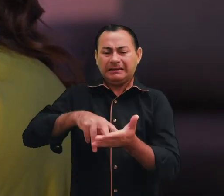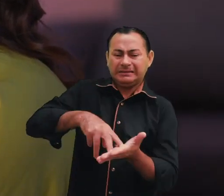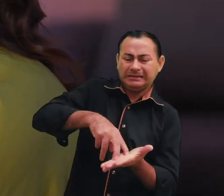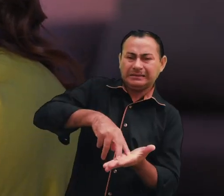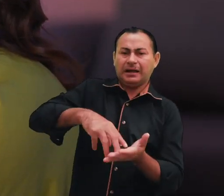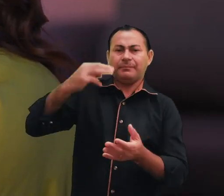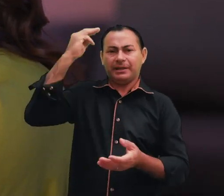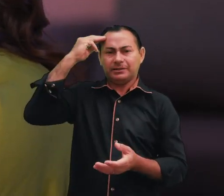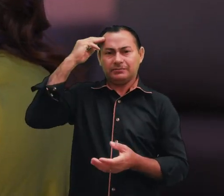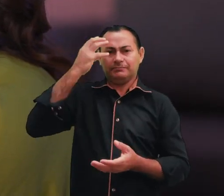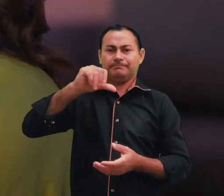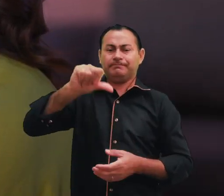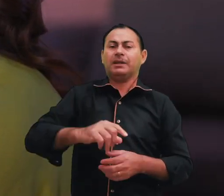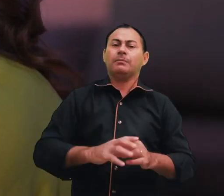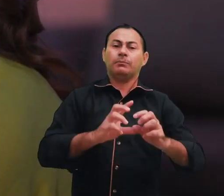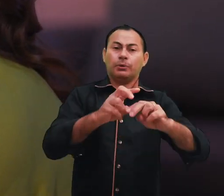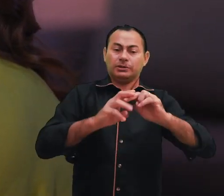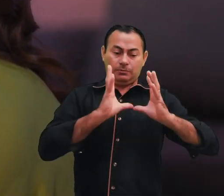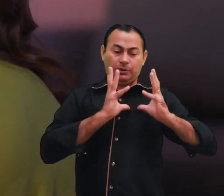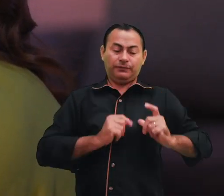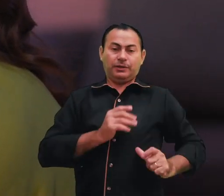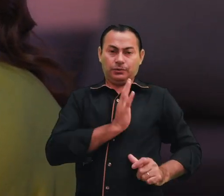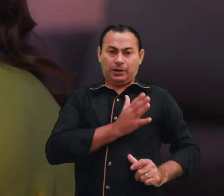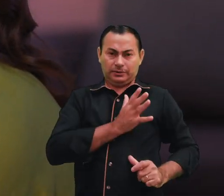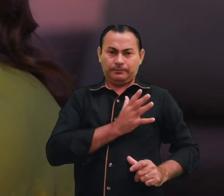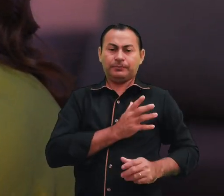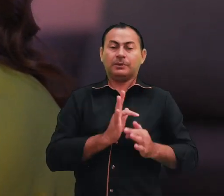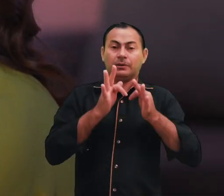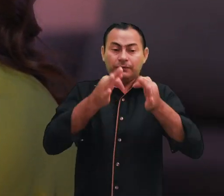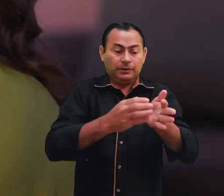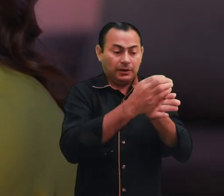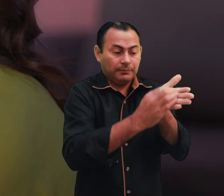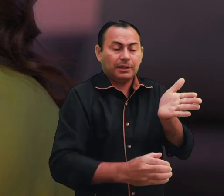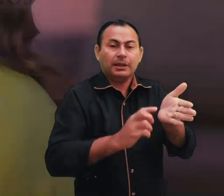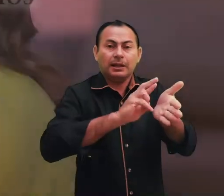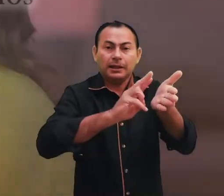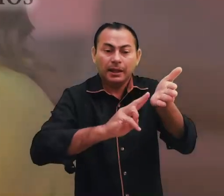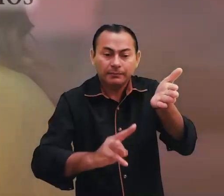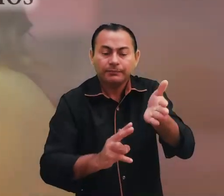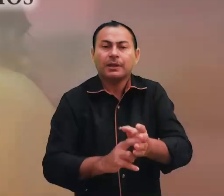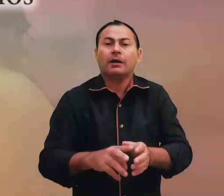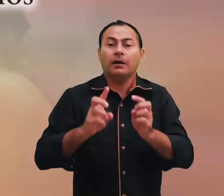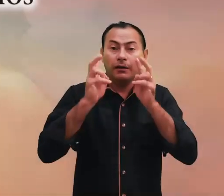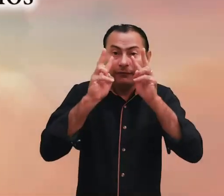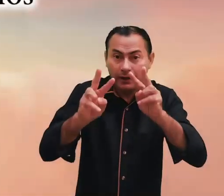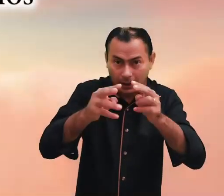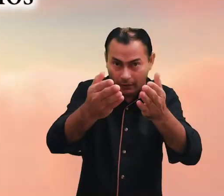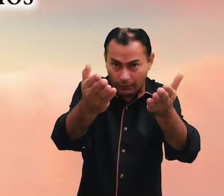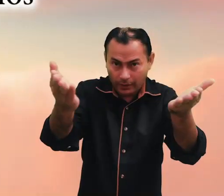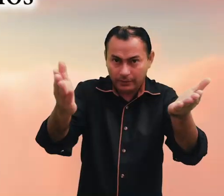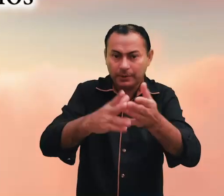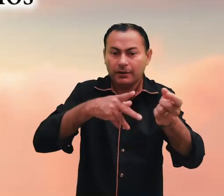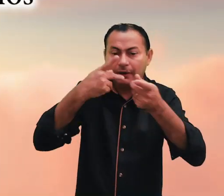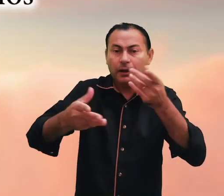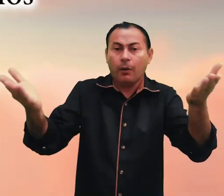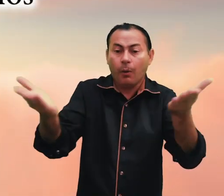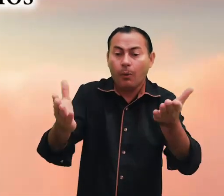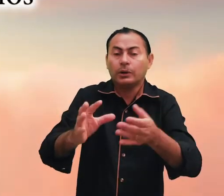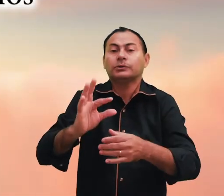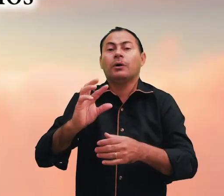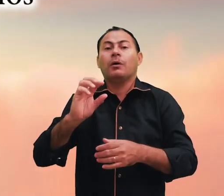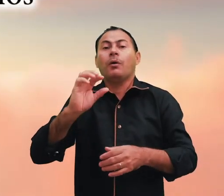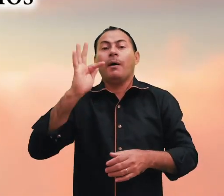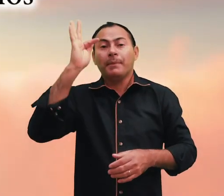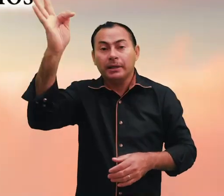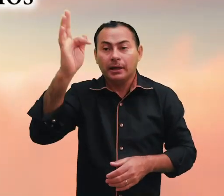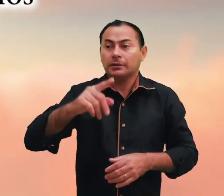mente dividida. Purifiquem seus corações. No final do capítulo, lemos assim, ouçam agora vocês que dizem, hoje ou